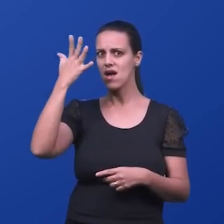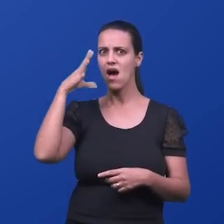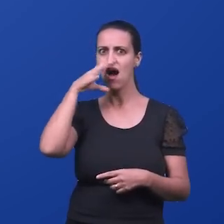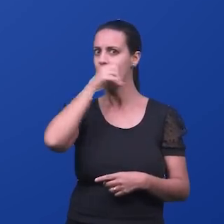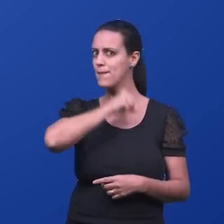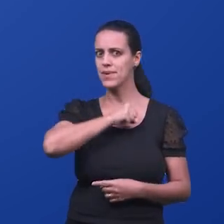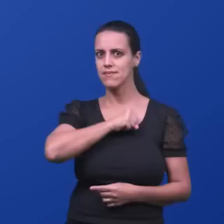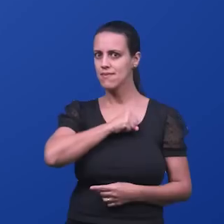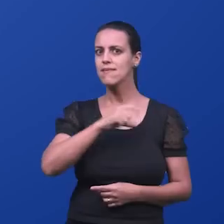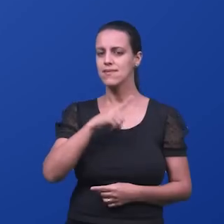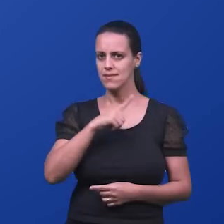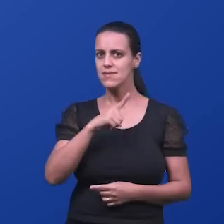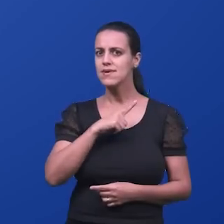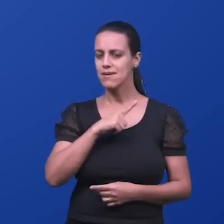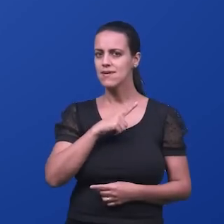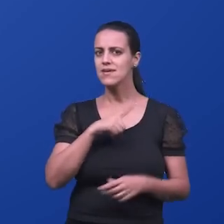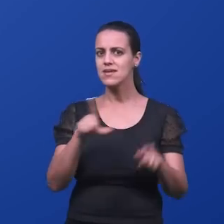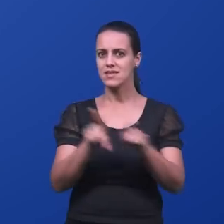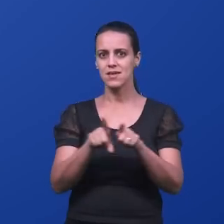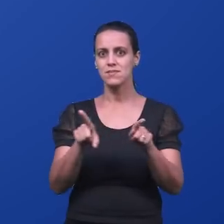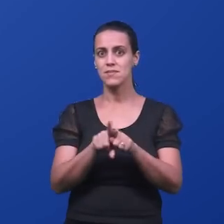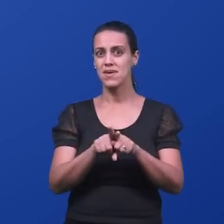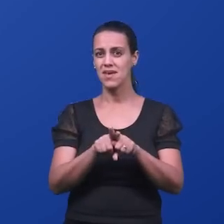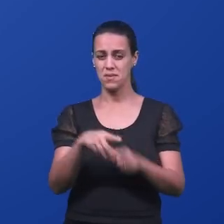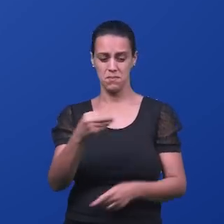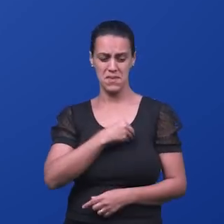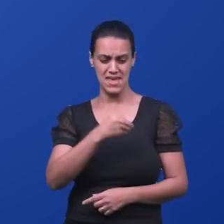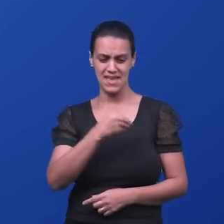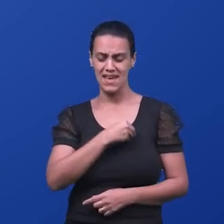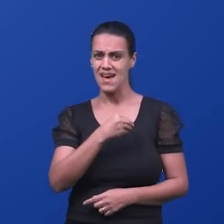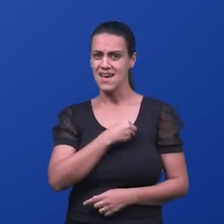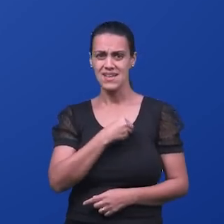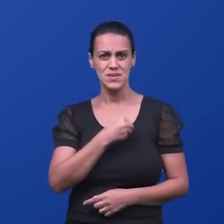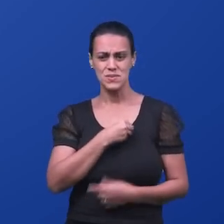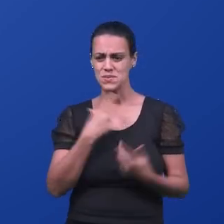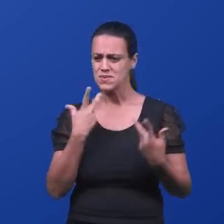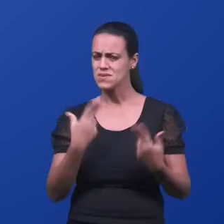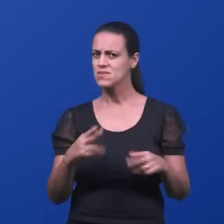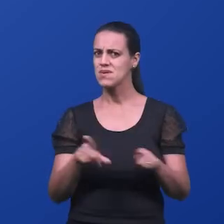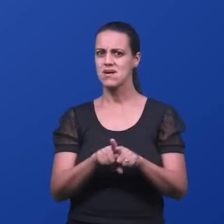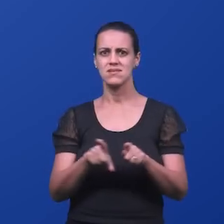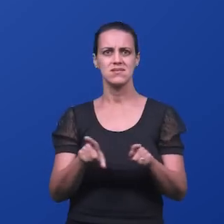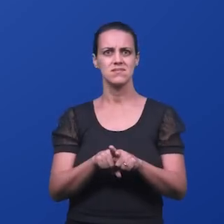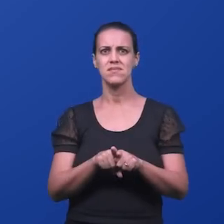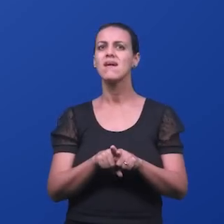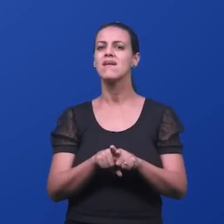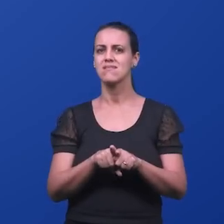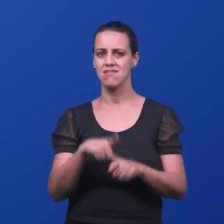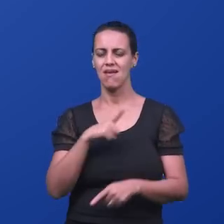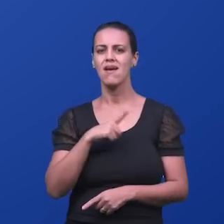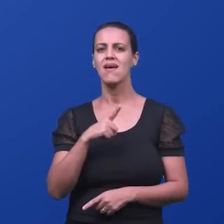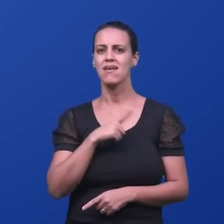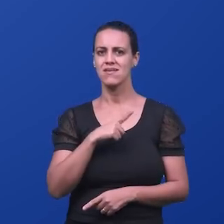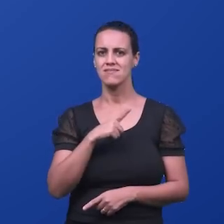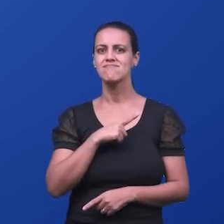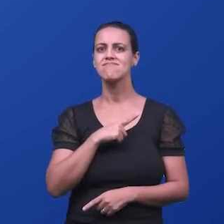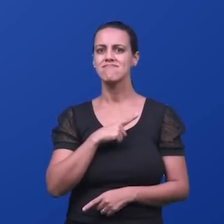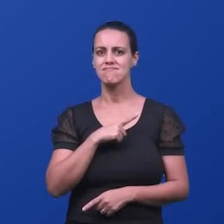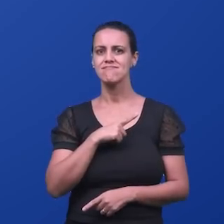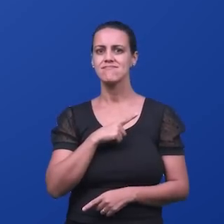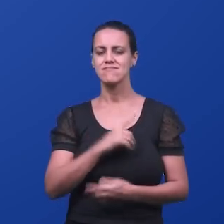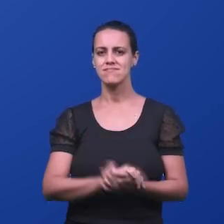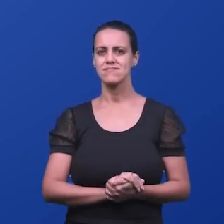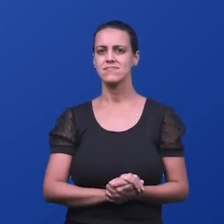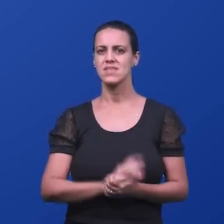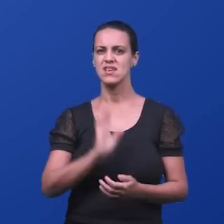está rápida, assim também a velocidade do pecado e o adversário ele está ao derredor para matar